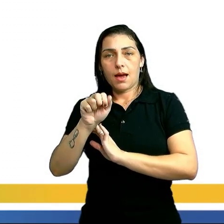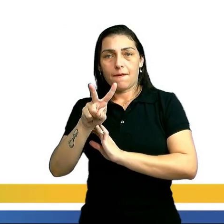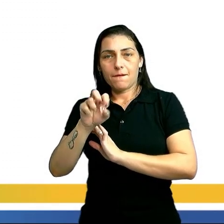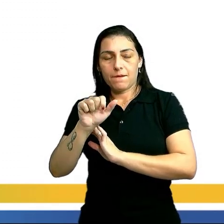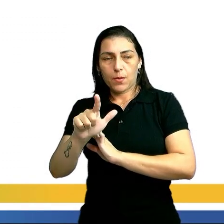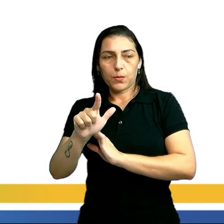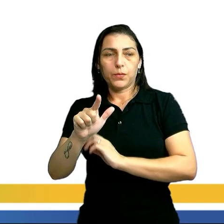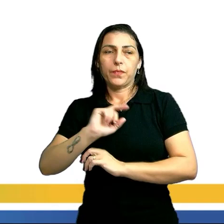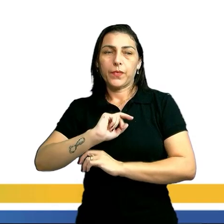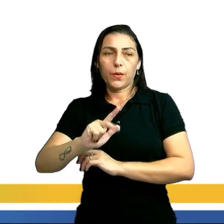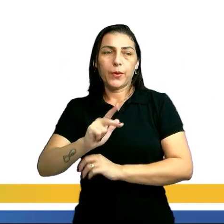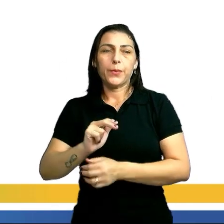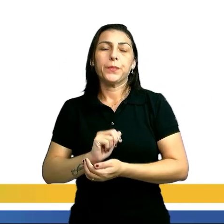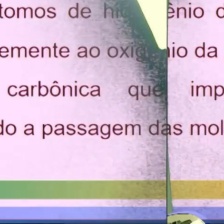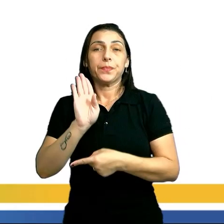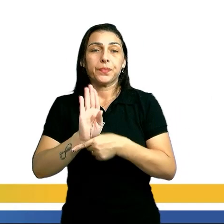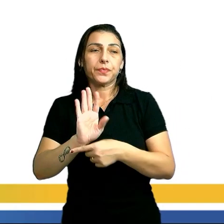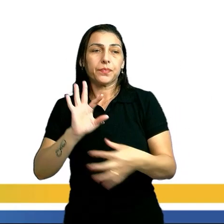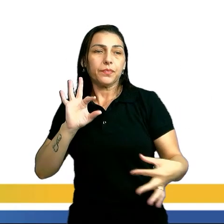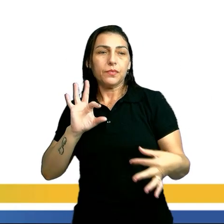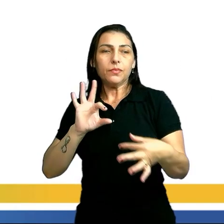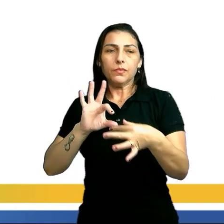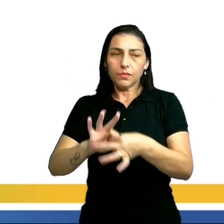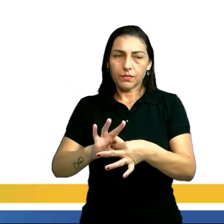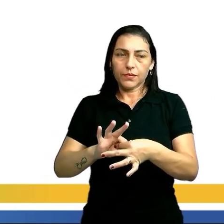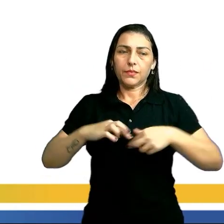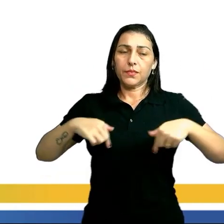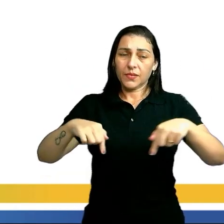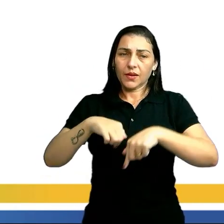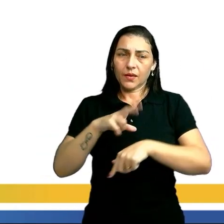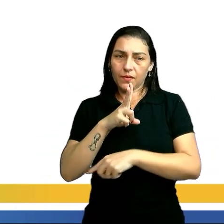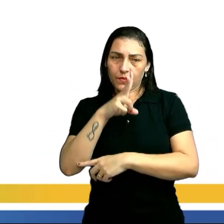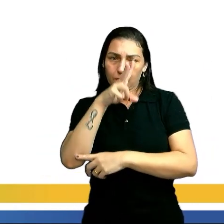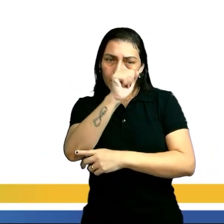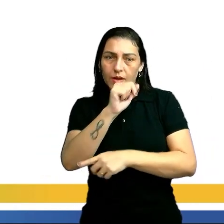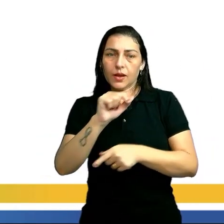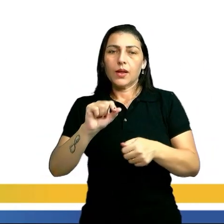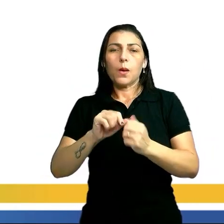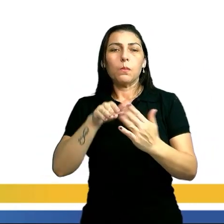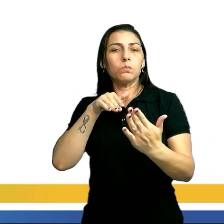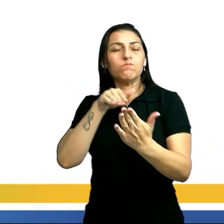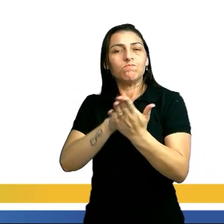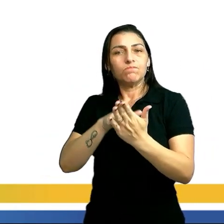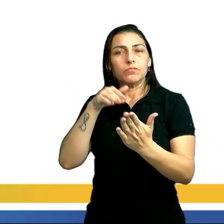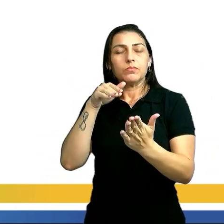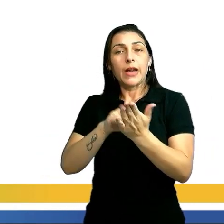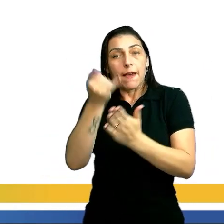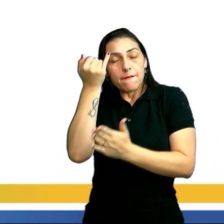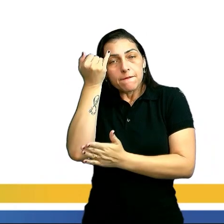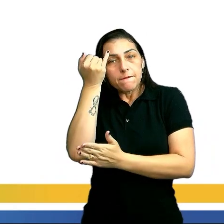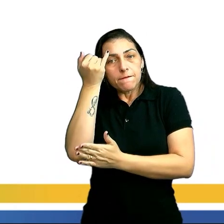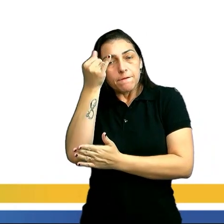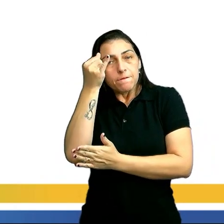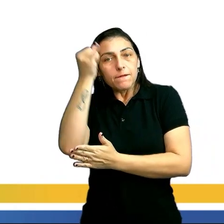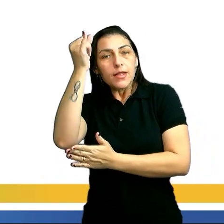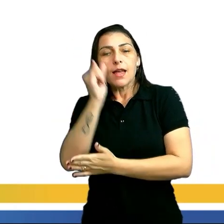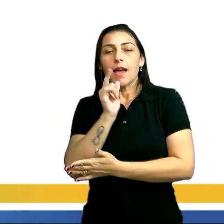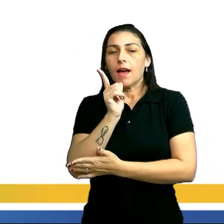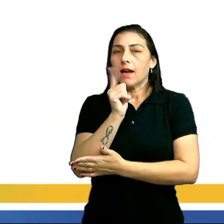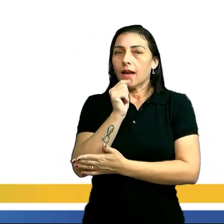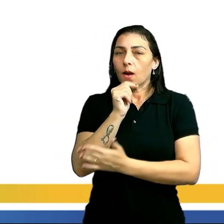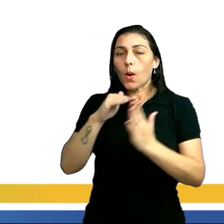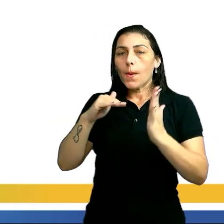A. B, ligações químicas fortes, que atuam como barreira contra a água. Olha aí a